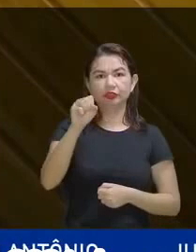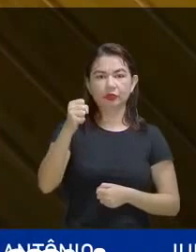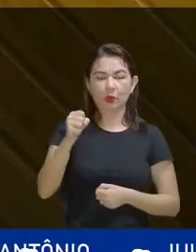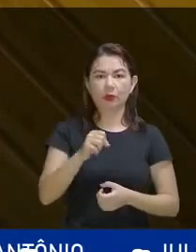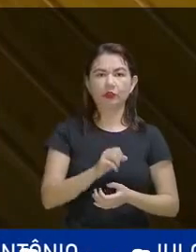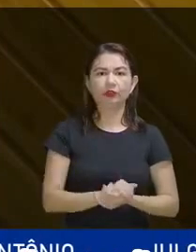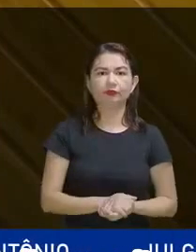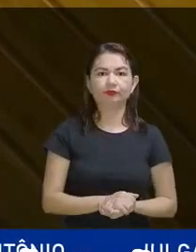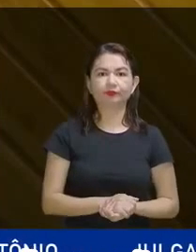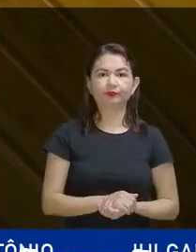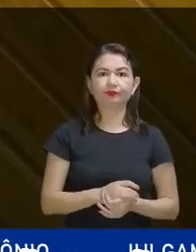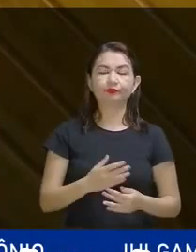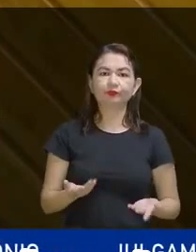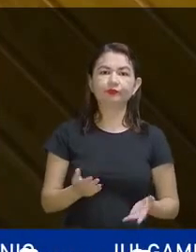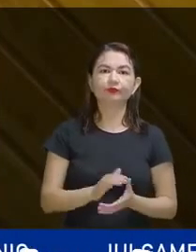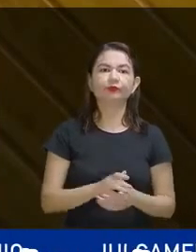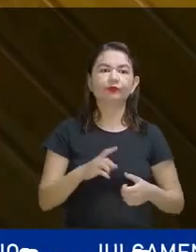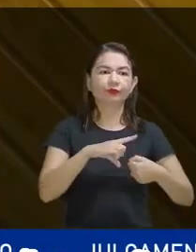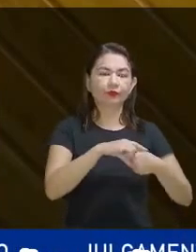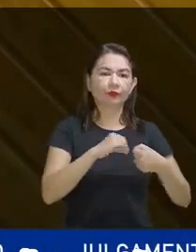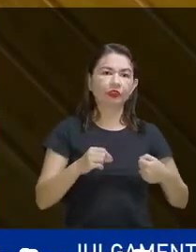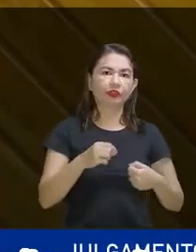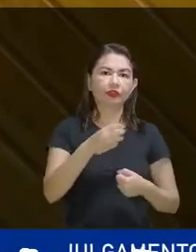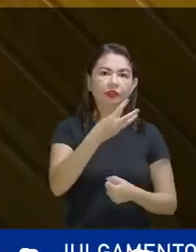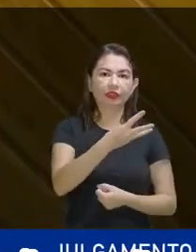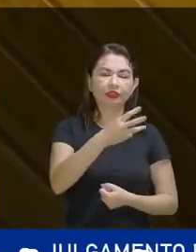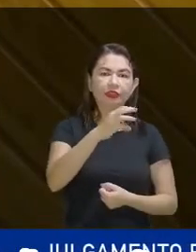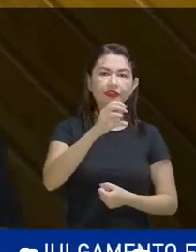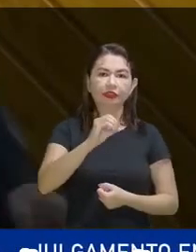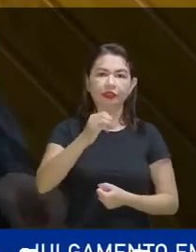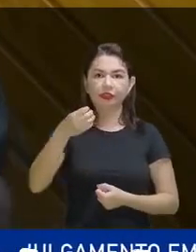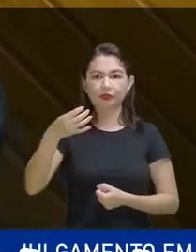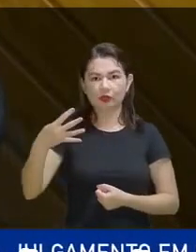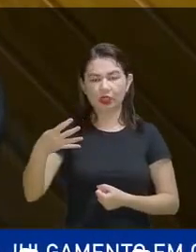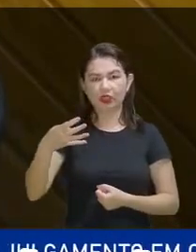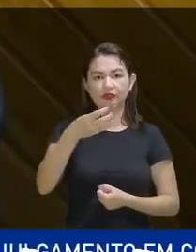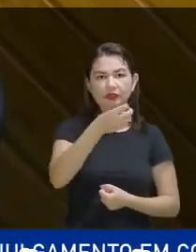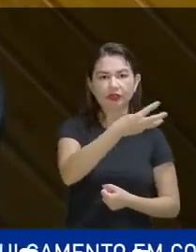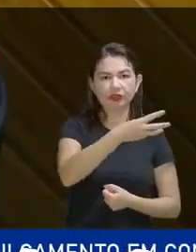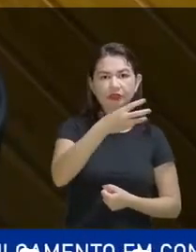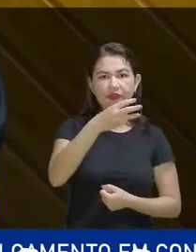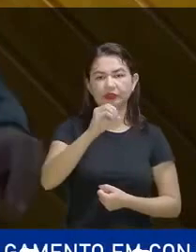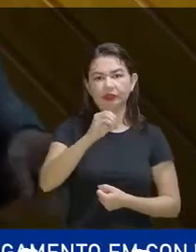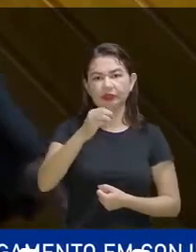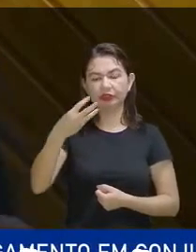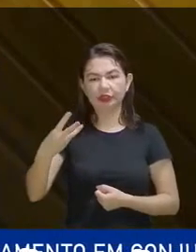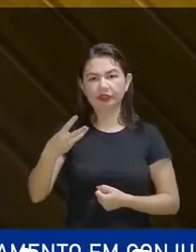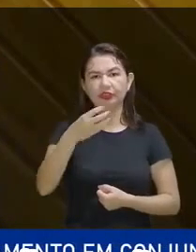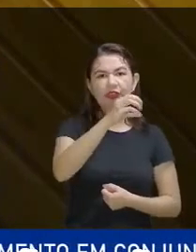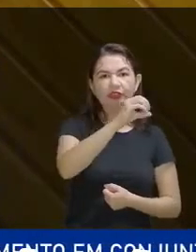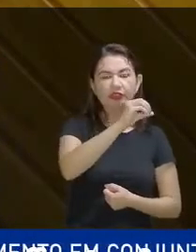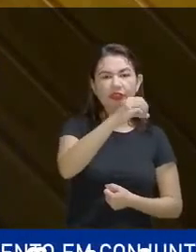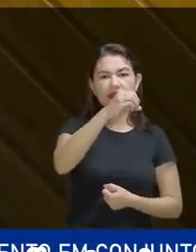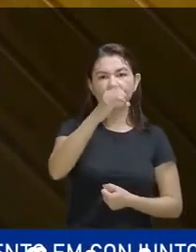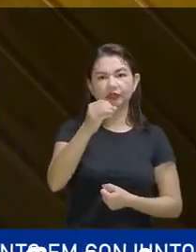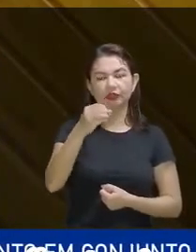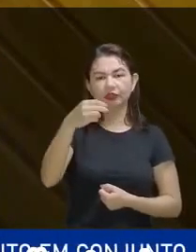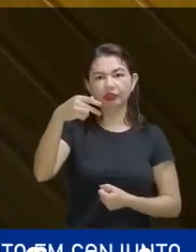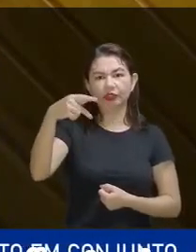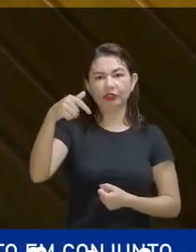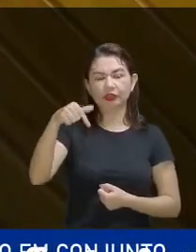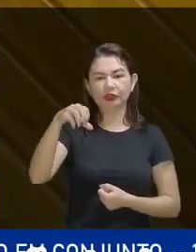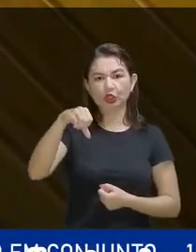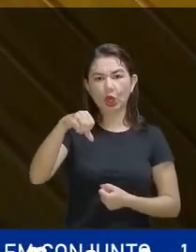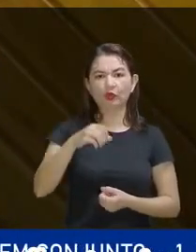2021, bem como do artigo 304, 306 e 309 do Código de Processo Penal, no que diz